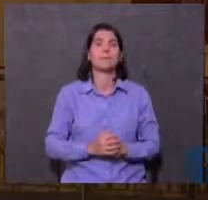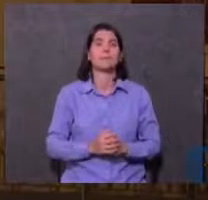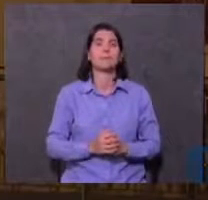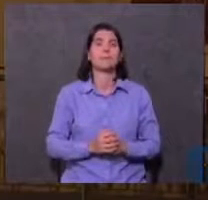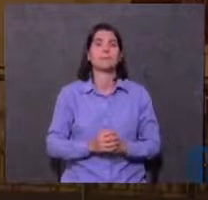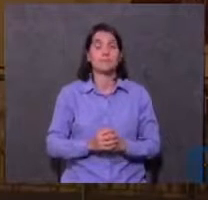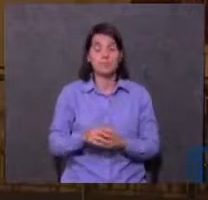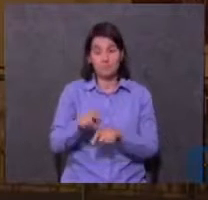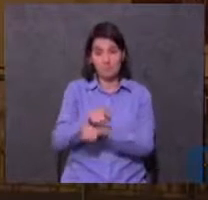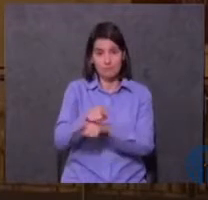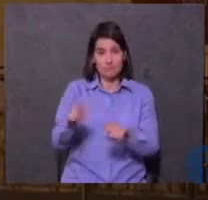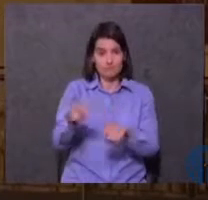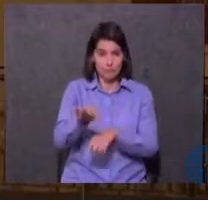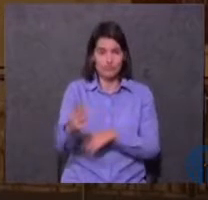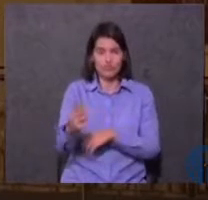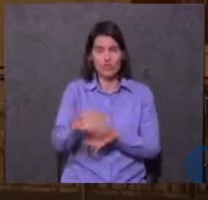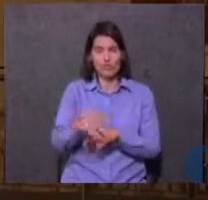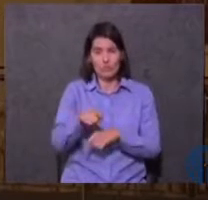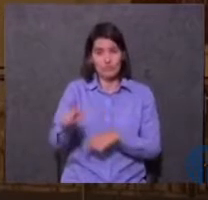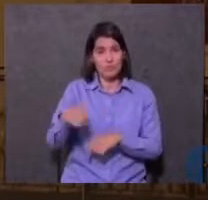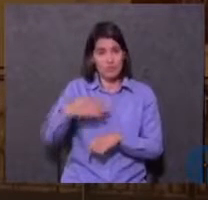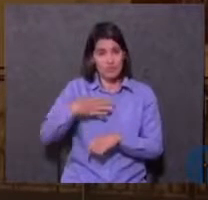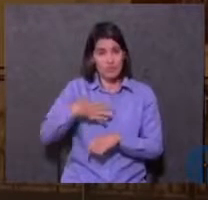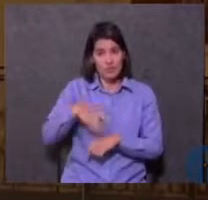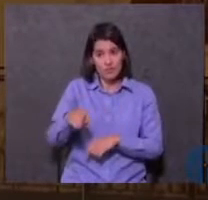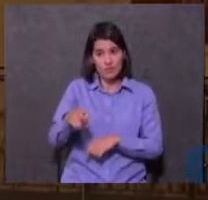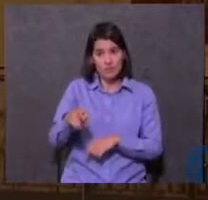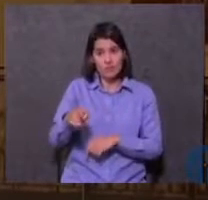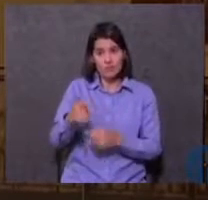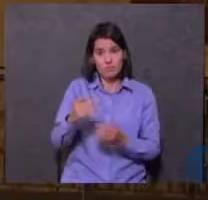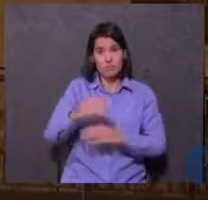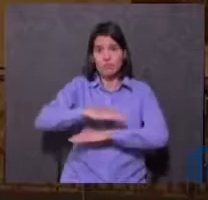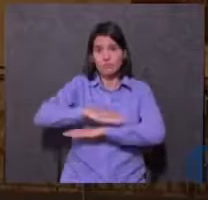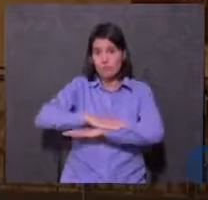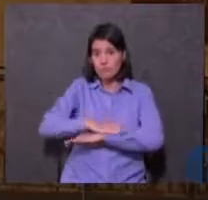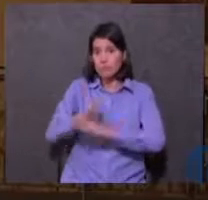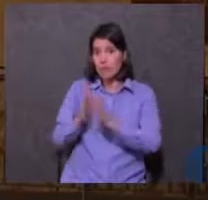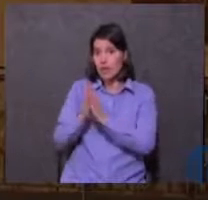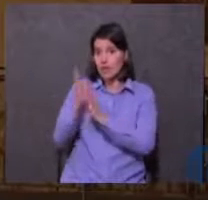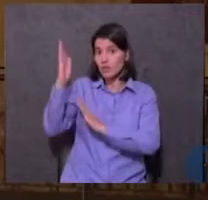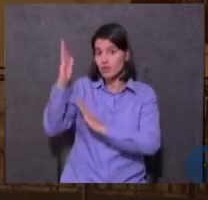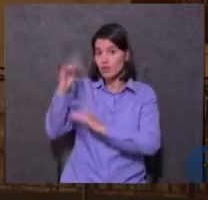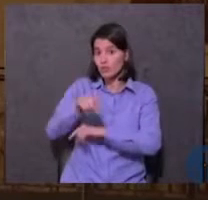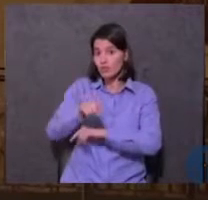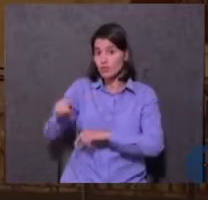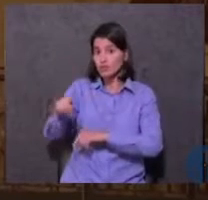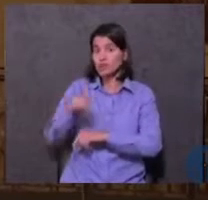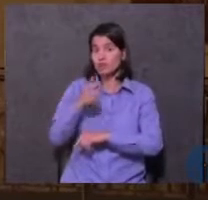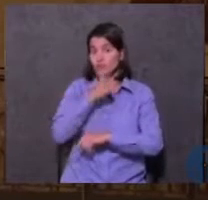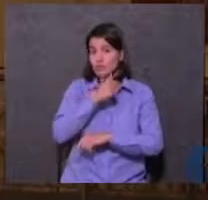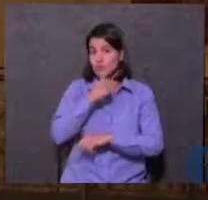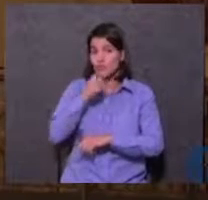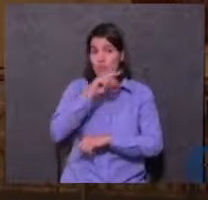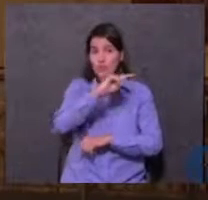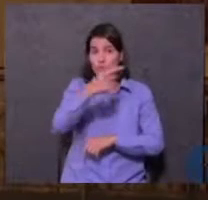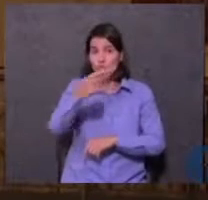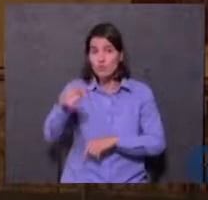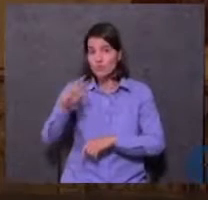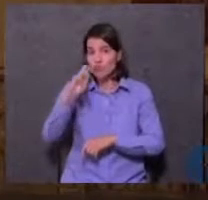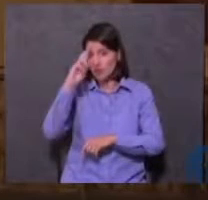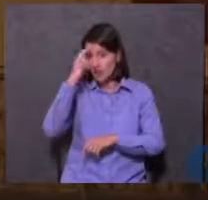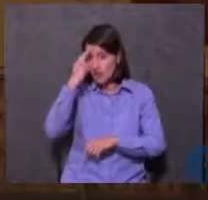"Quereis ofrecervos a Deus para suportar todos os sofrimentos que Ele quiser